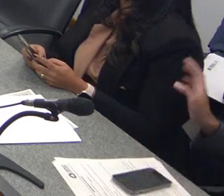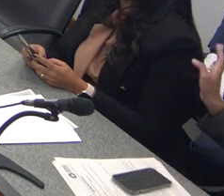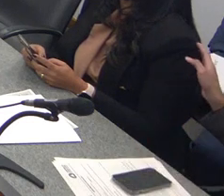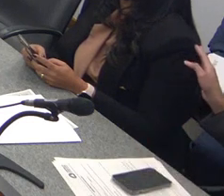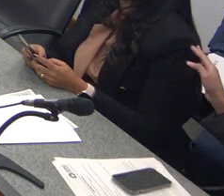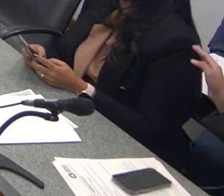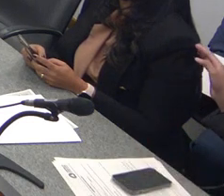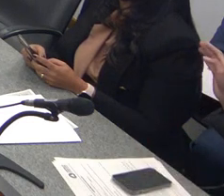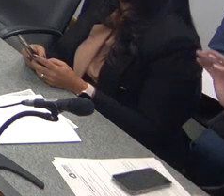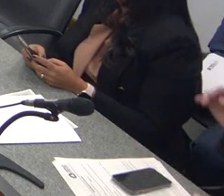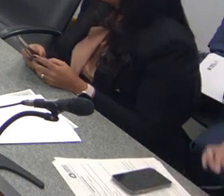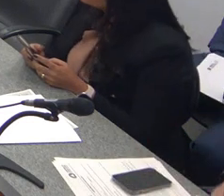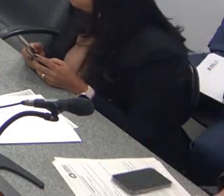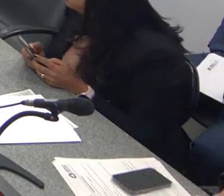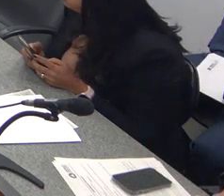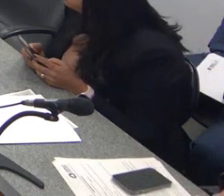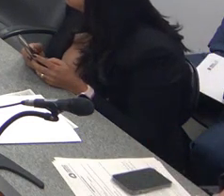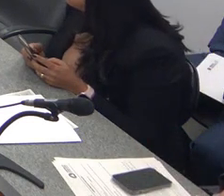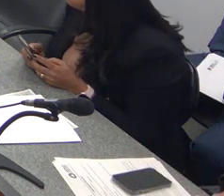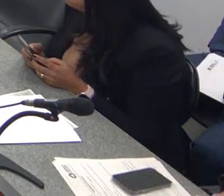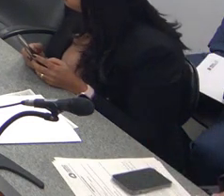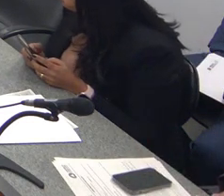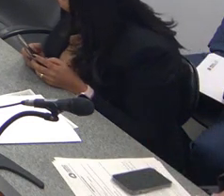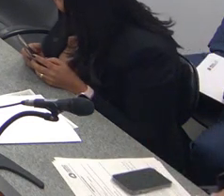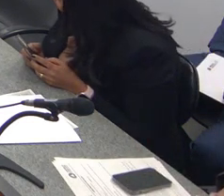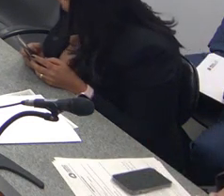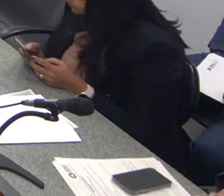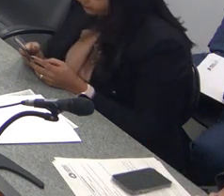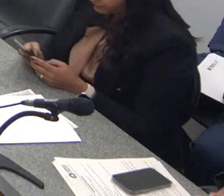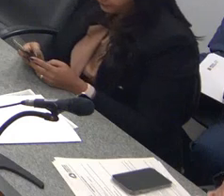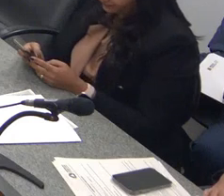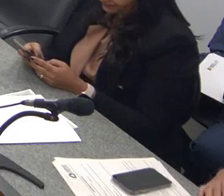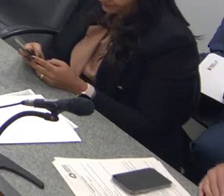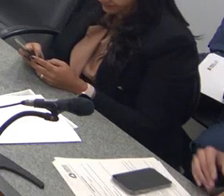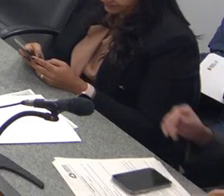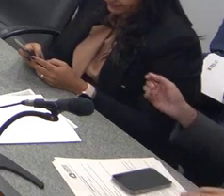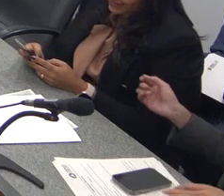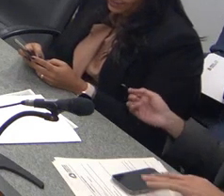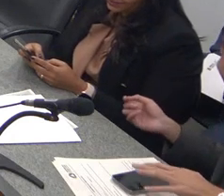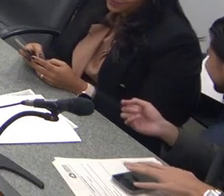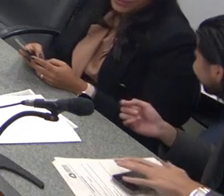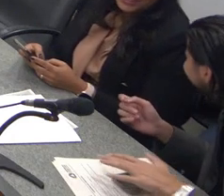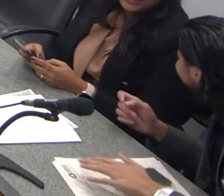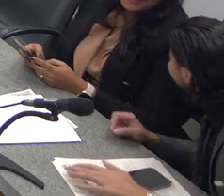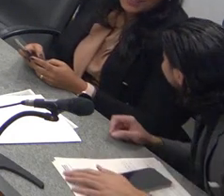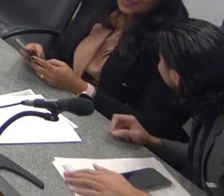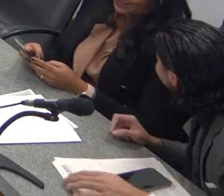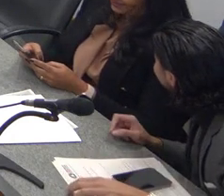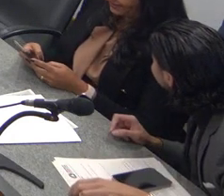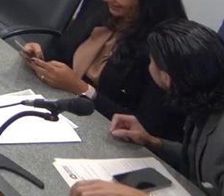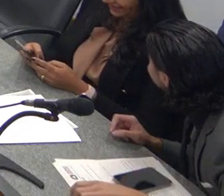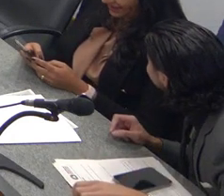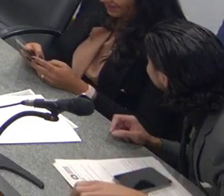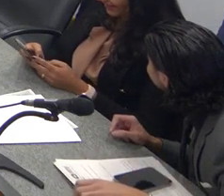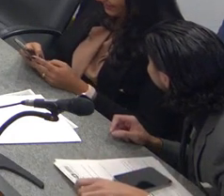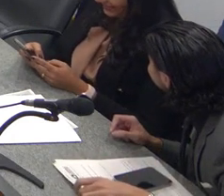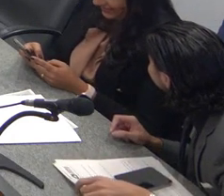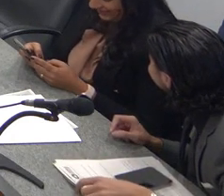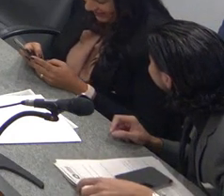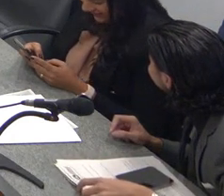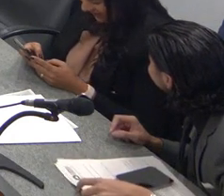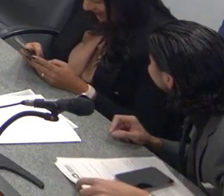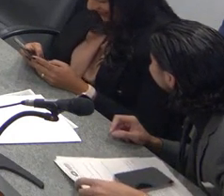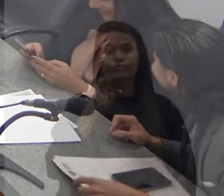presidente Presidente Faltou só um ponto que é questão da denúncia que o deputado João Vitor Xavier fez em relação à